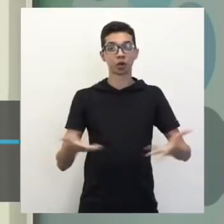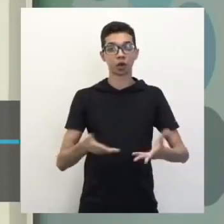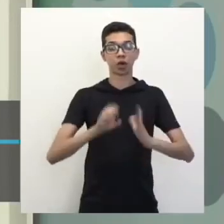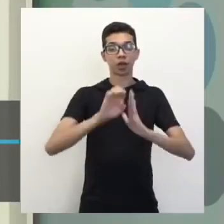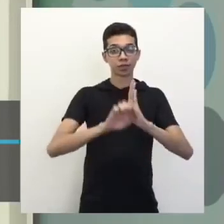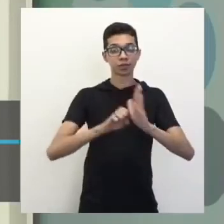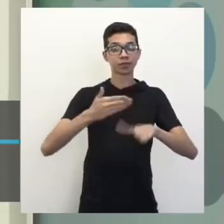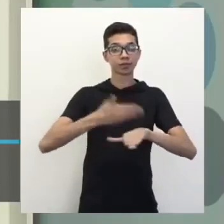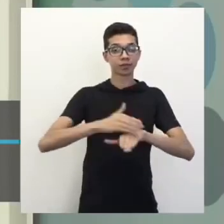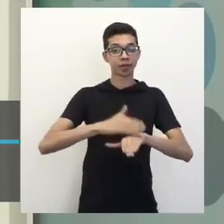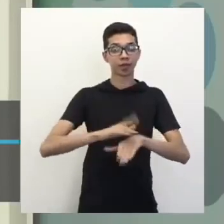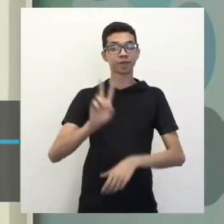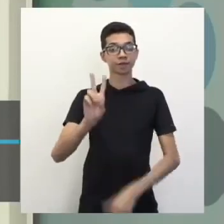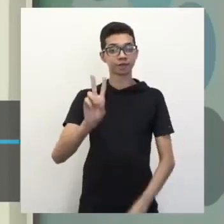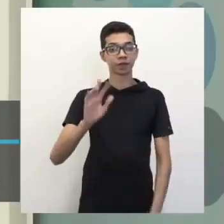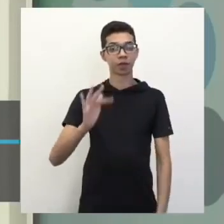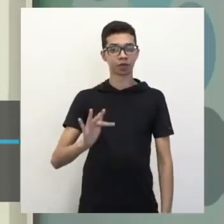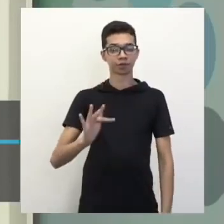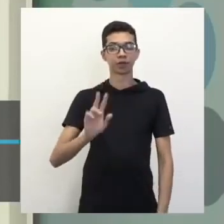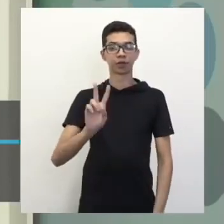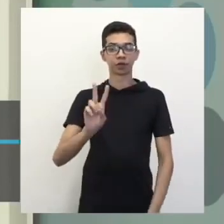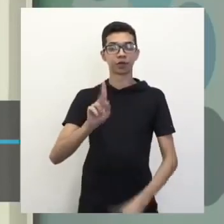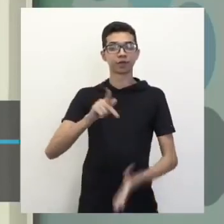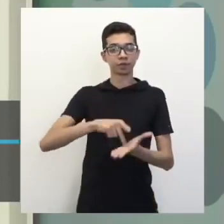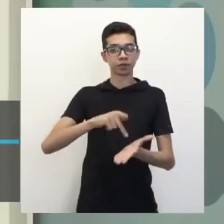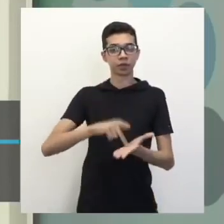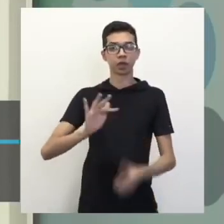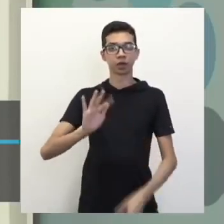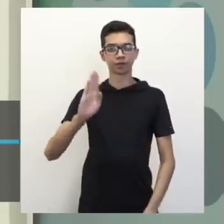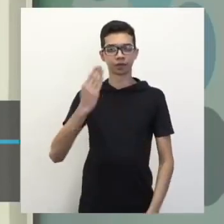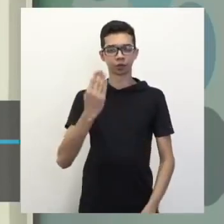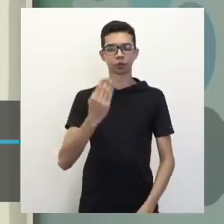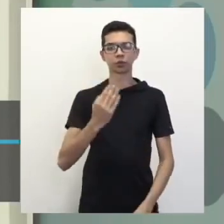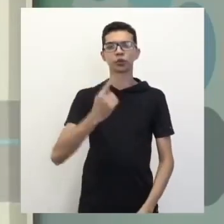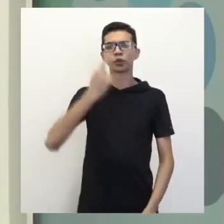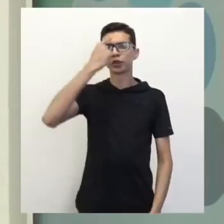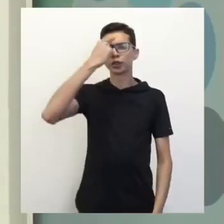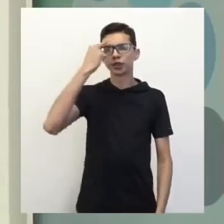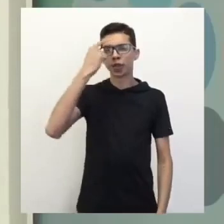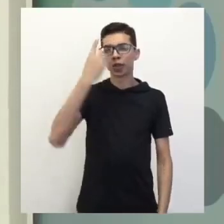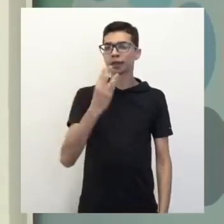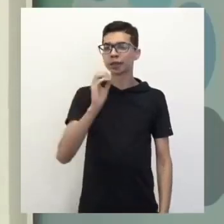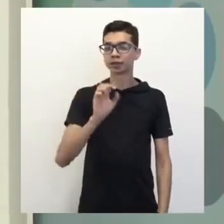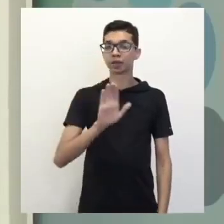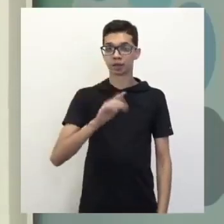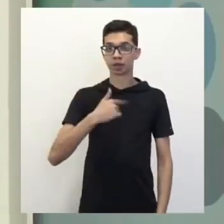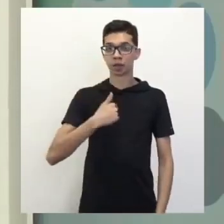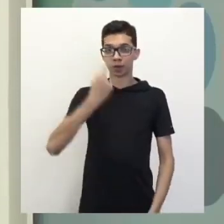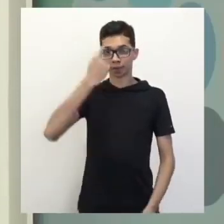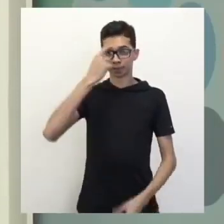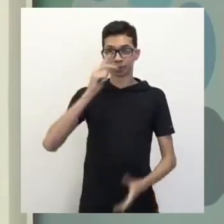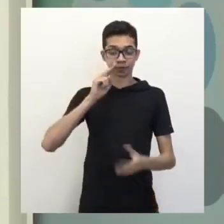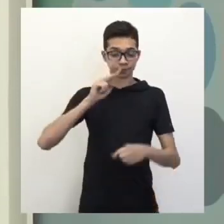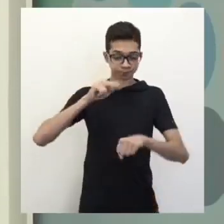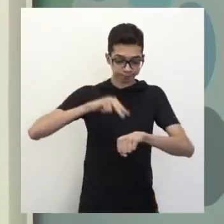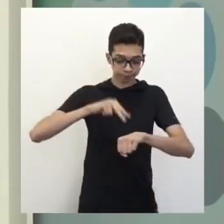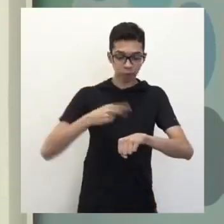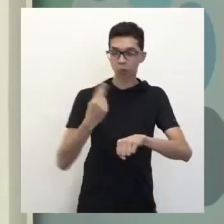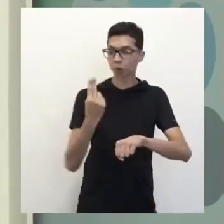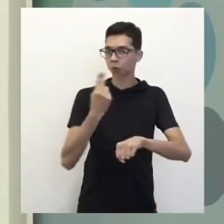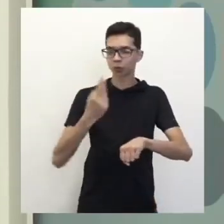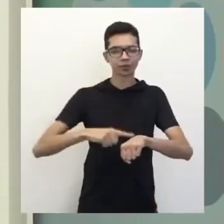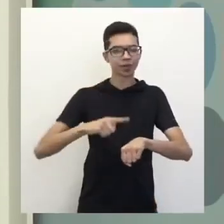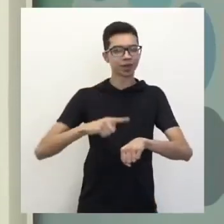verdadeiro ou falso que vai durar aí apenas 30 segundinhos. Pensando bem, gente, eu estou olhando aqui no nosso relógio, acho que não vai dar tempo da gente